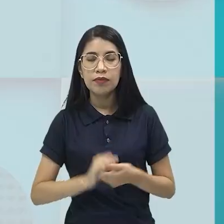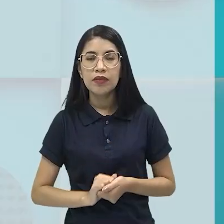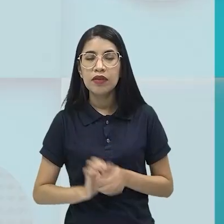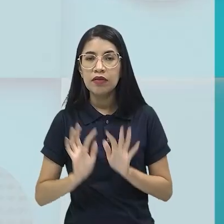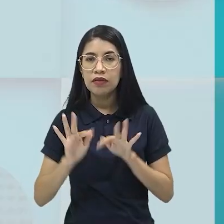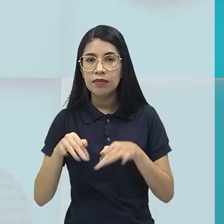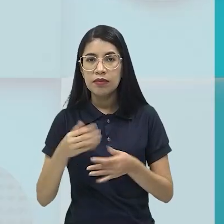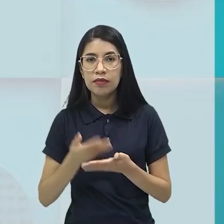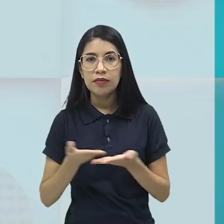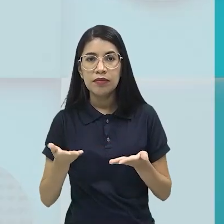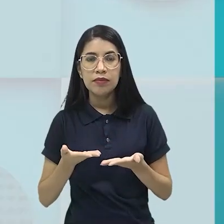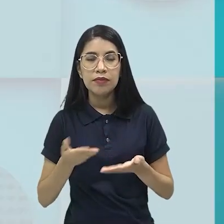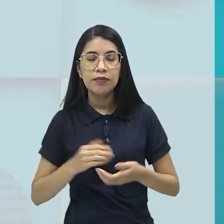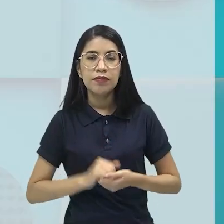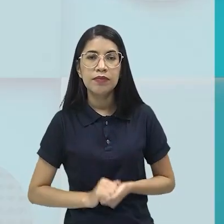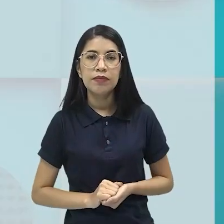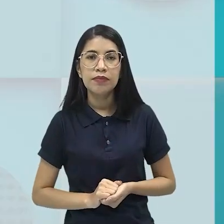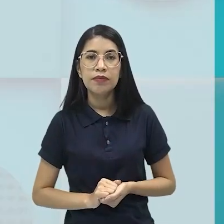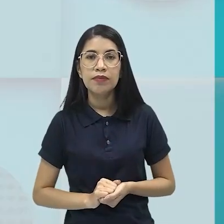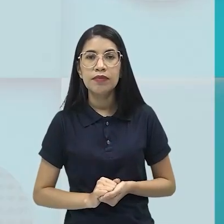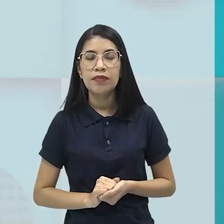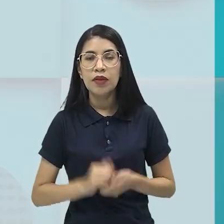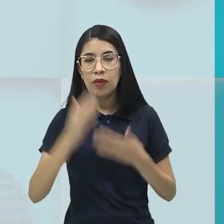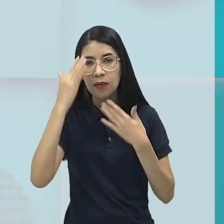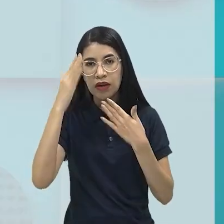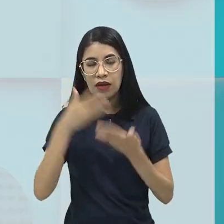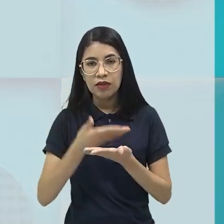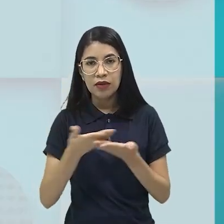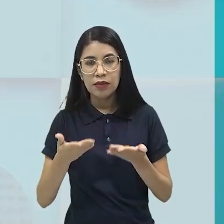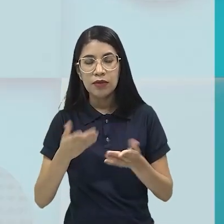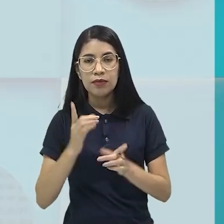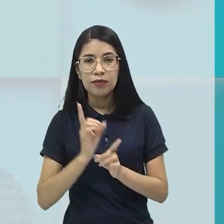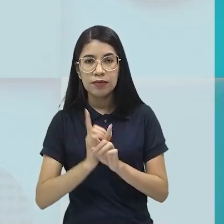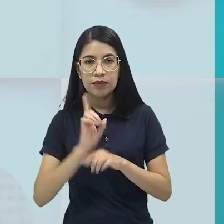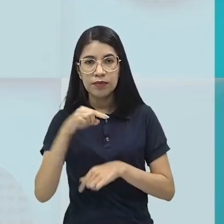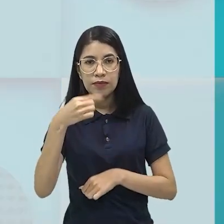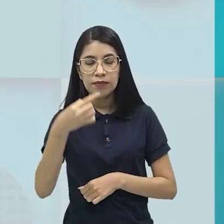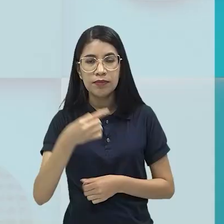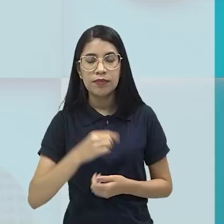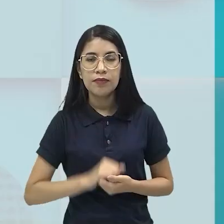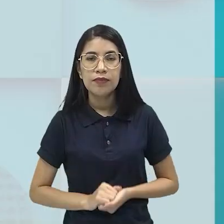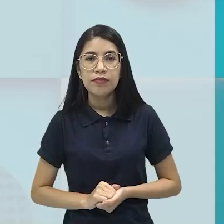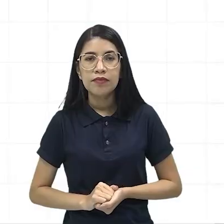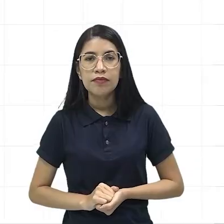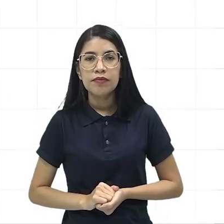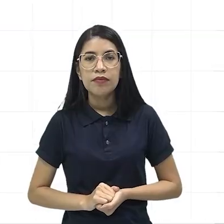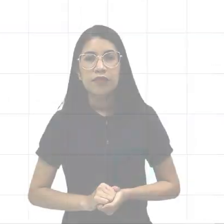nada a ser explicado, nós vamos encerrando por aqui. Agradeço a todos, fiquem bem e até a próxima.